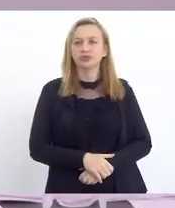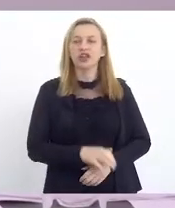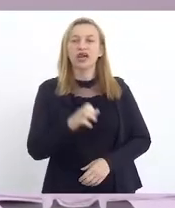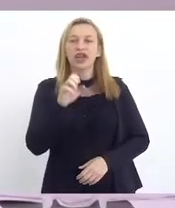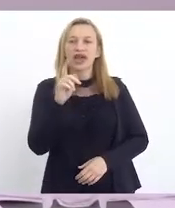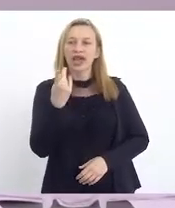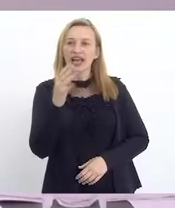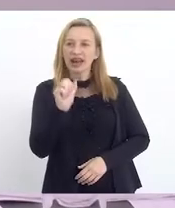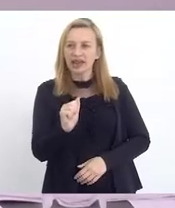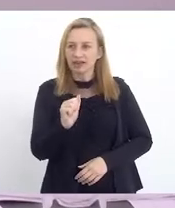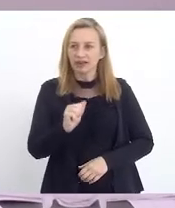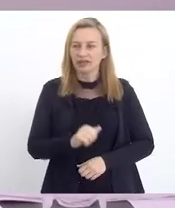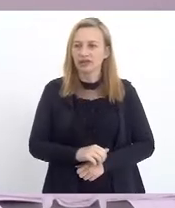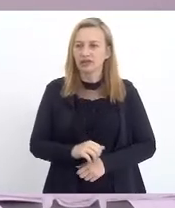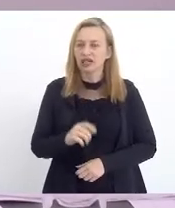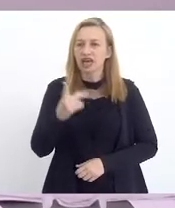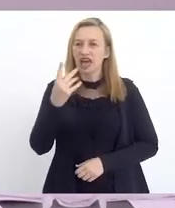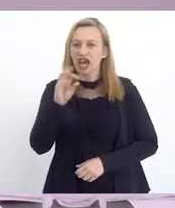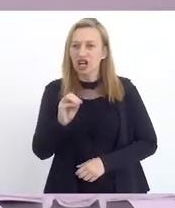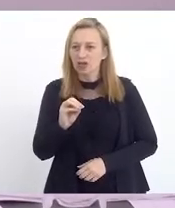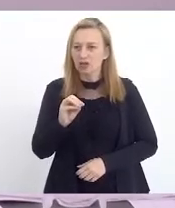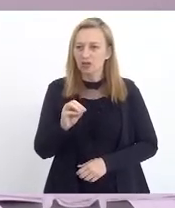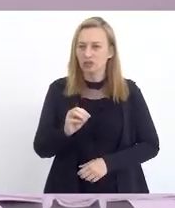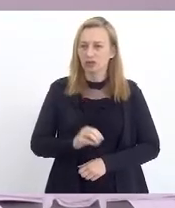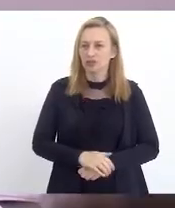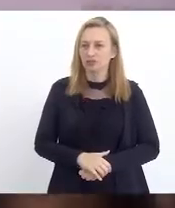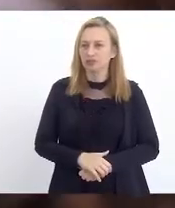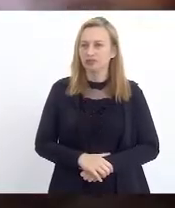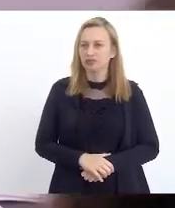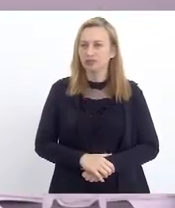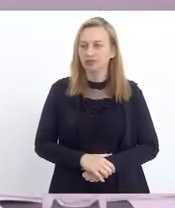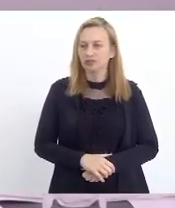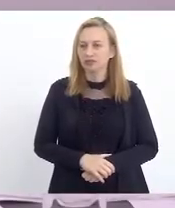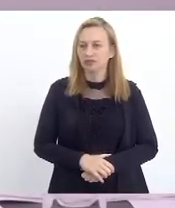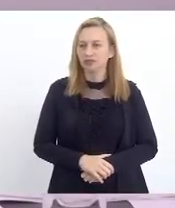Hélia, Hélio Vanderlei.